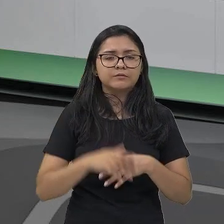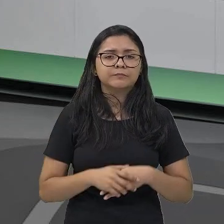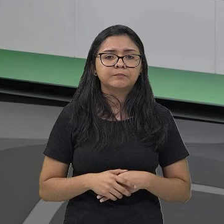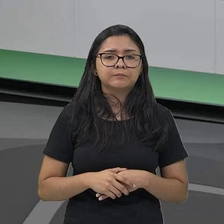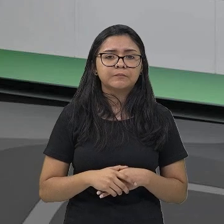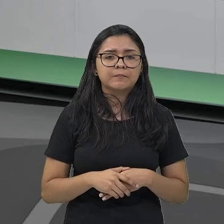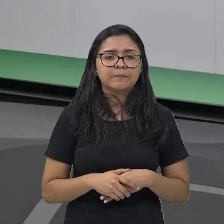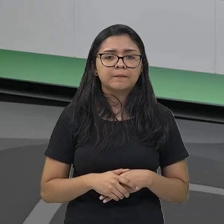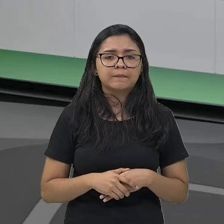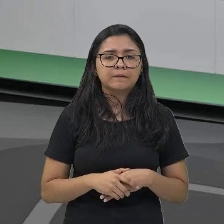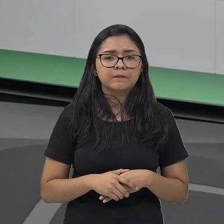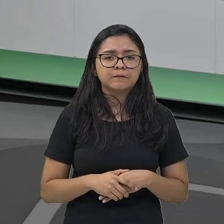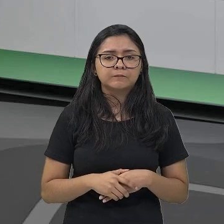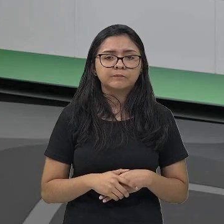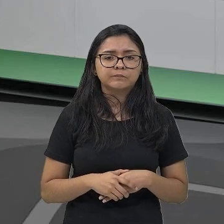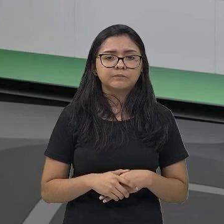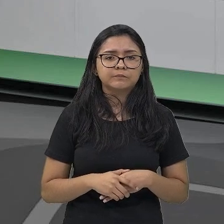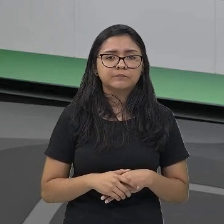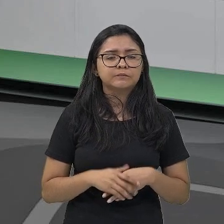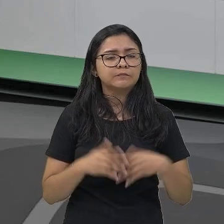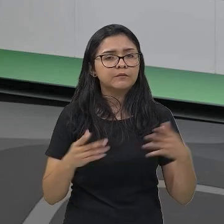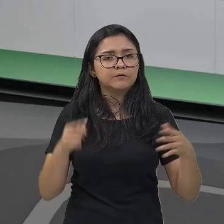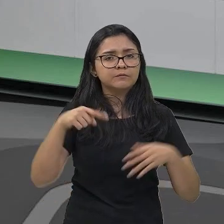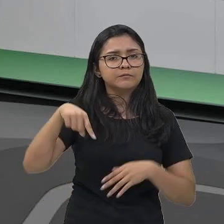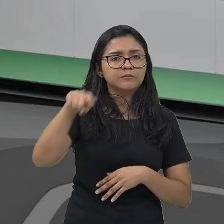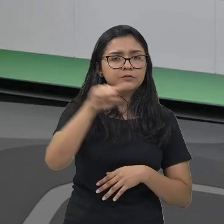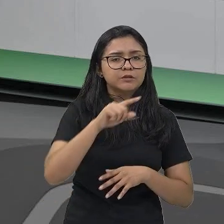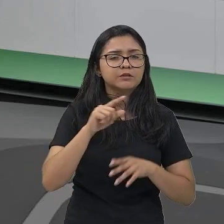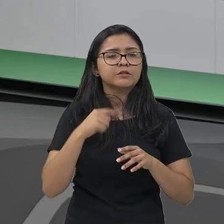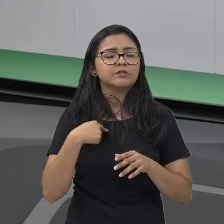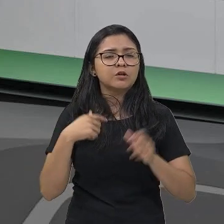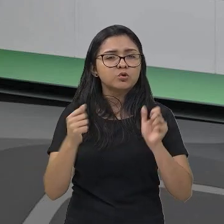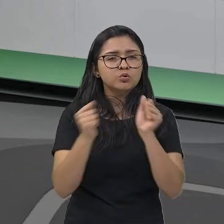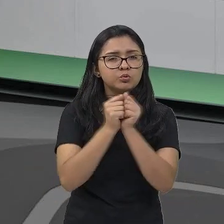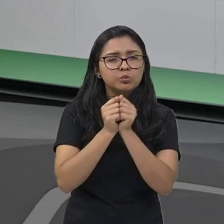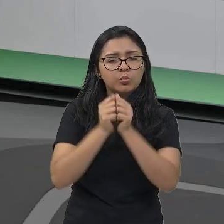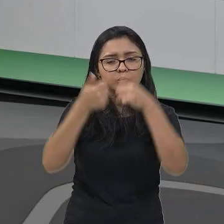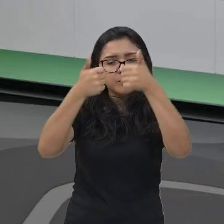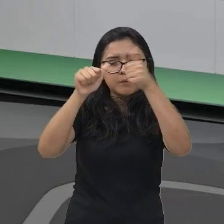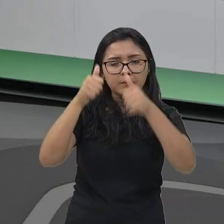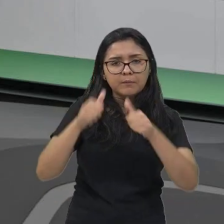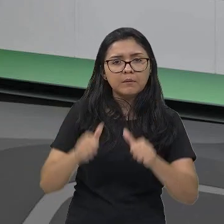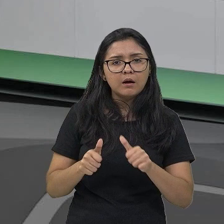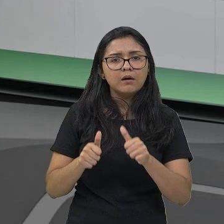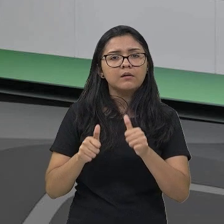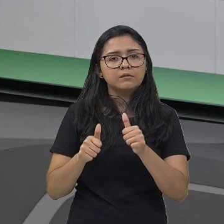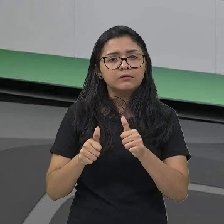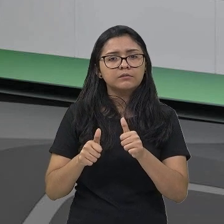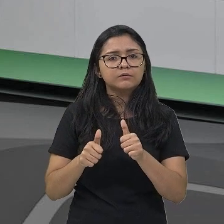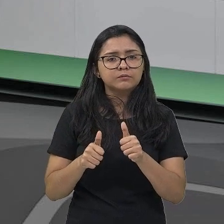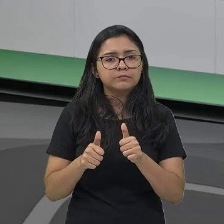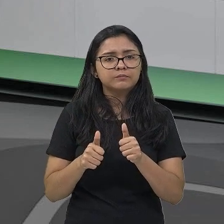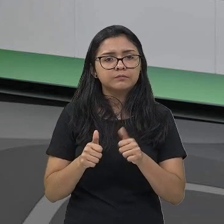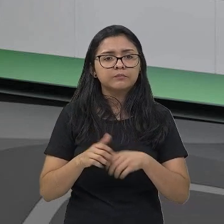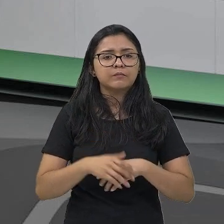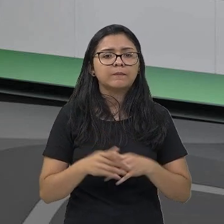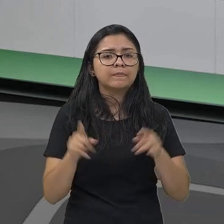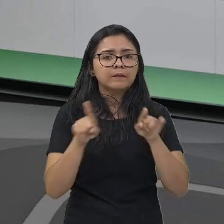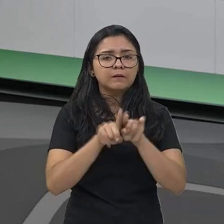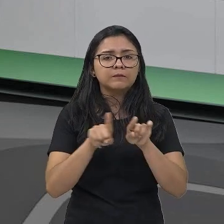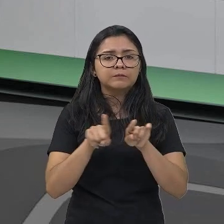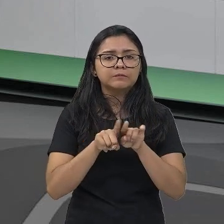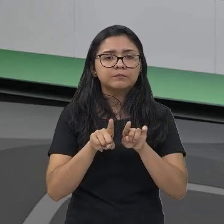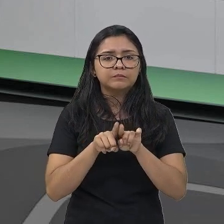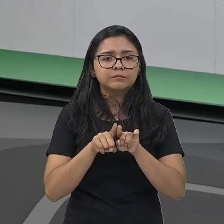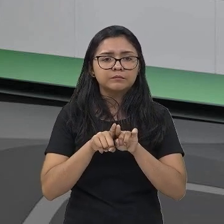você que também, junto comigo, foi fazendo as análises e chegou também, né,